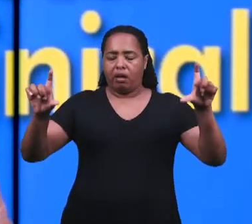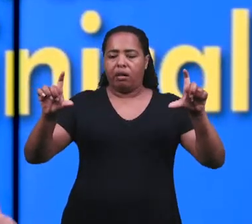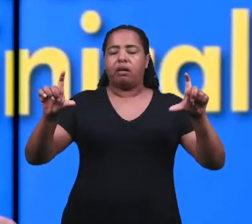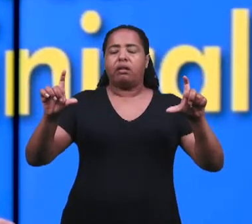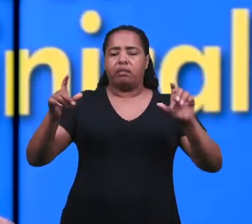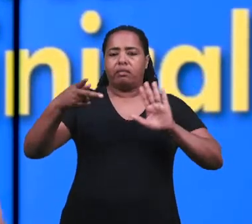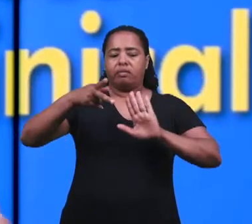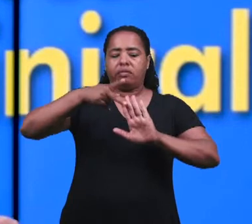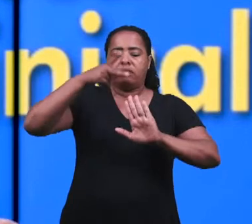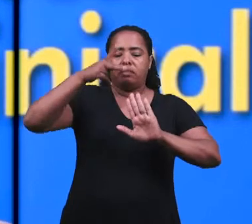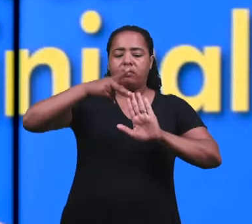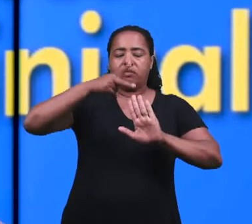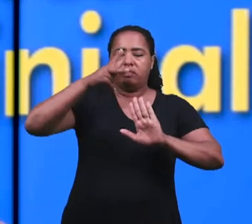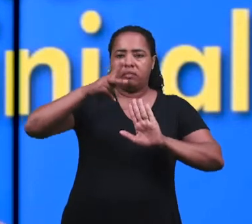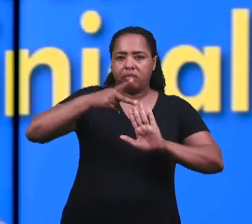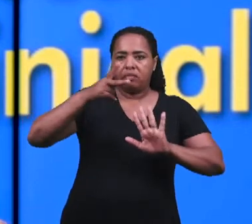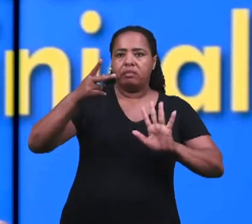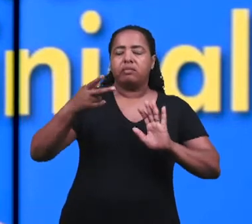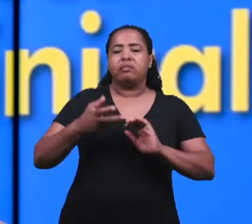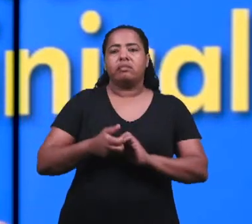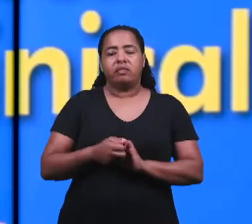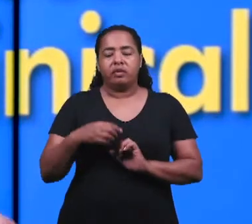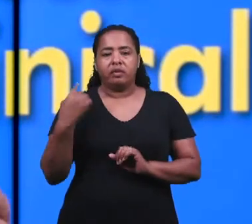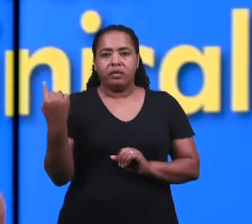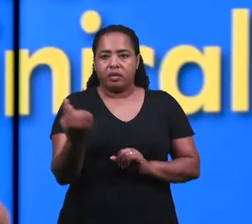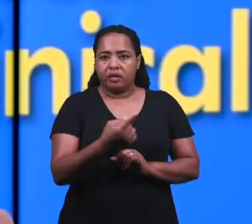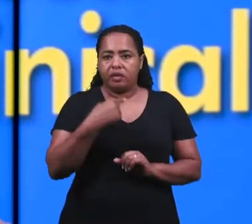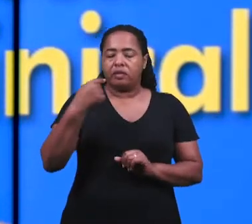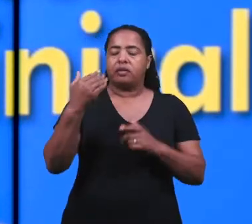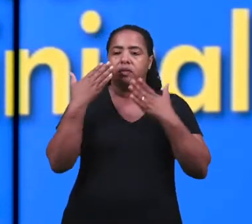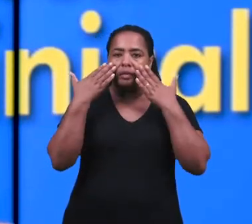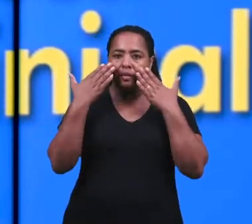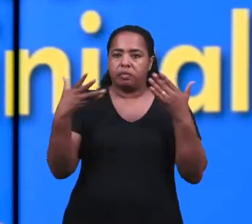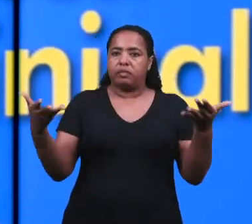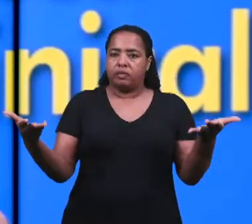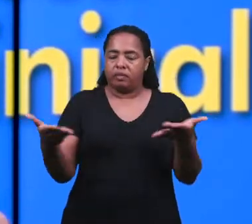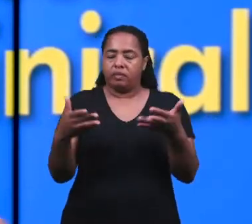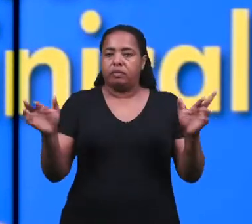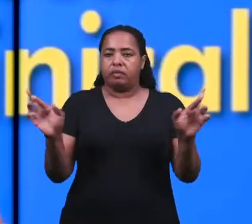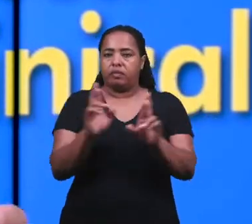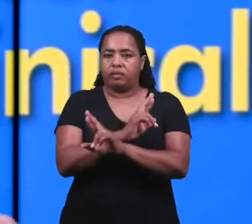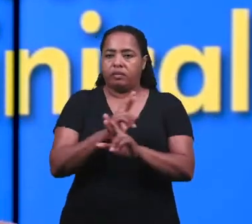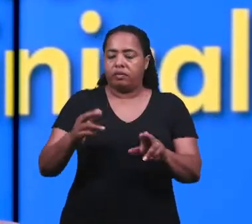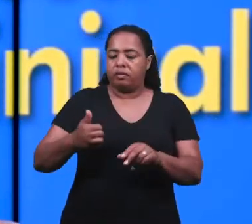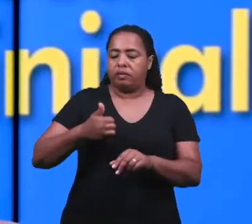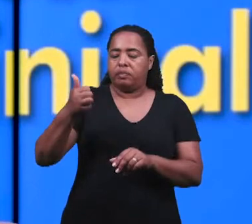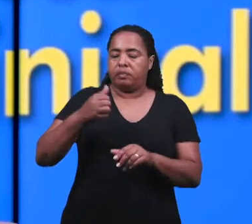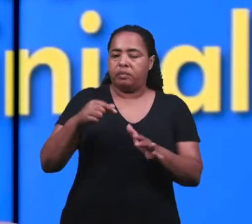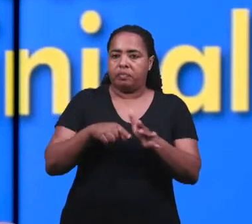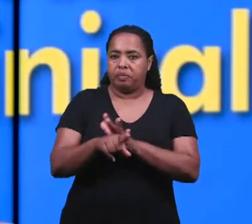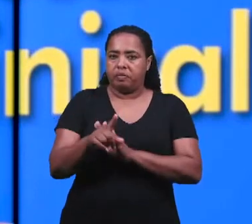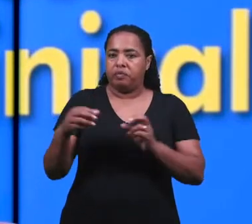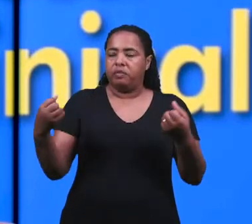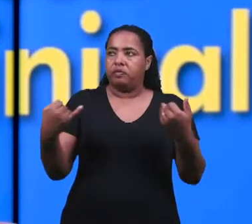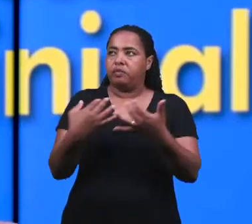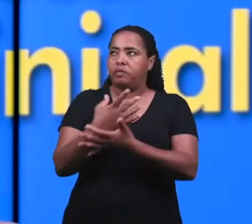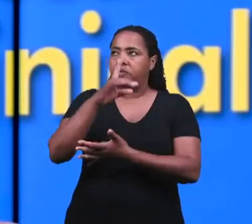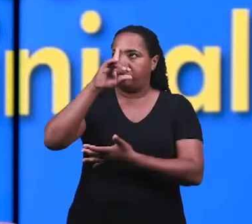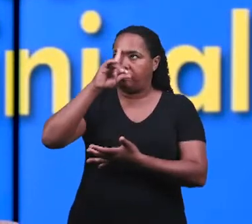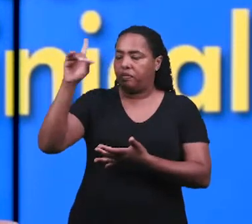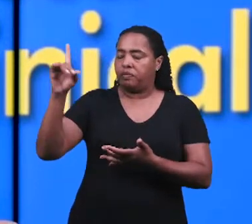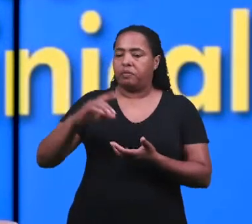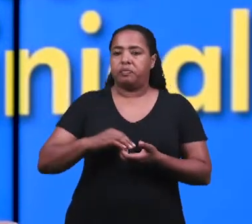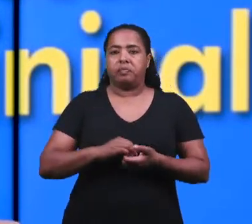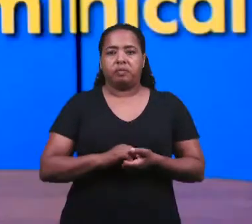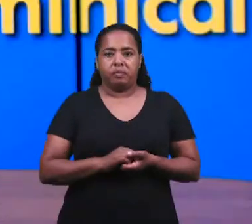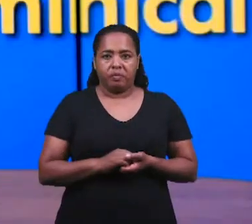irmã postou no portal da Igreja Cristã Maranata e que nós estamos apresentando aqui com relação a esta primeira pergunta. Glória a Deus, que